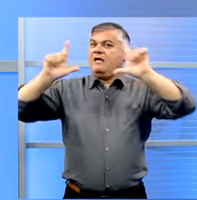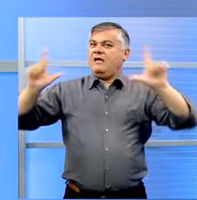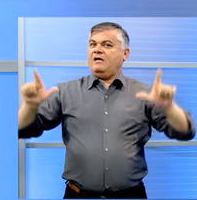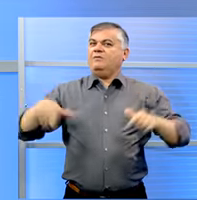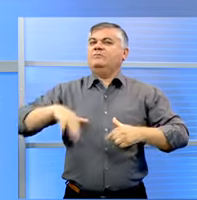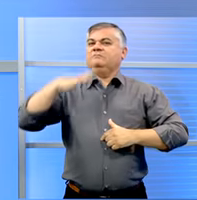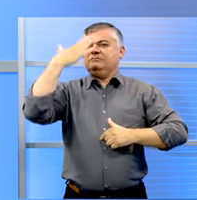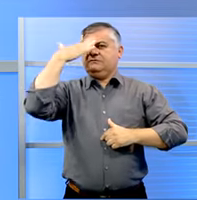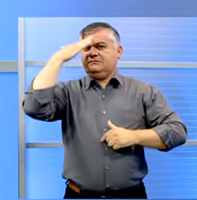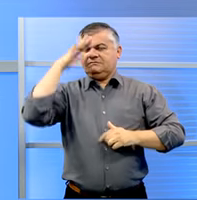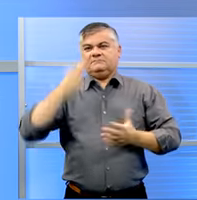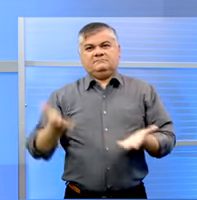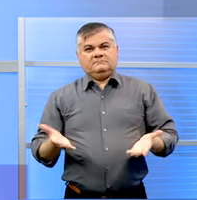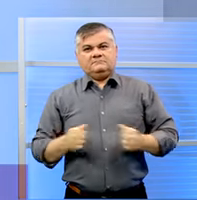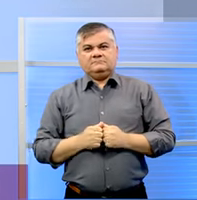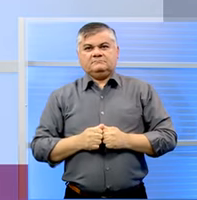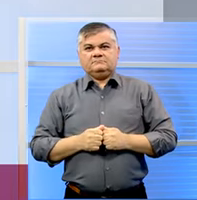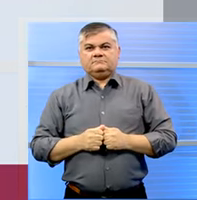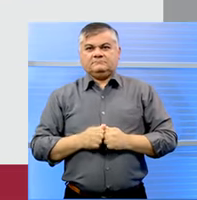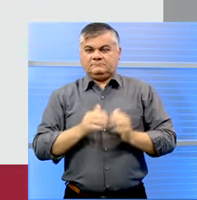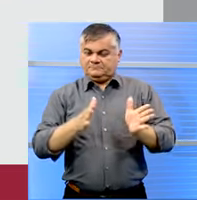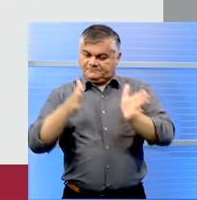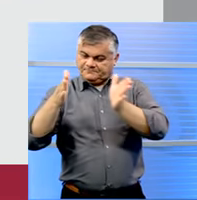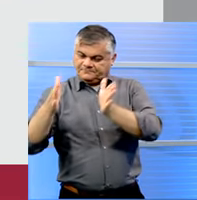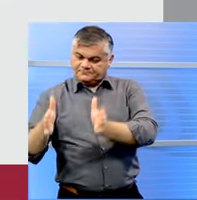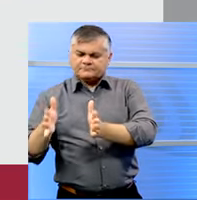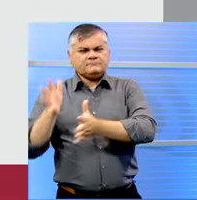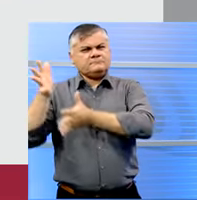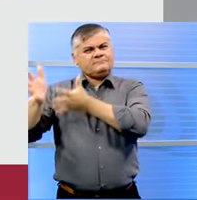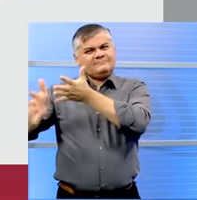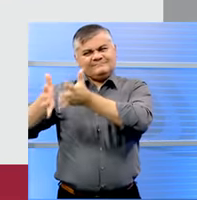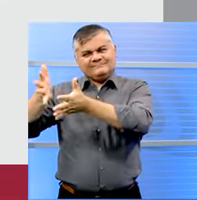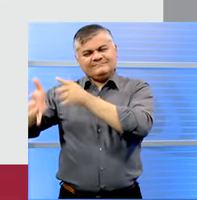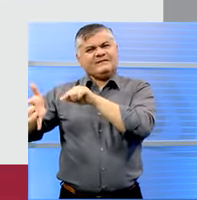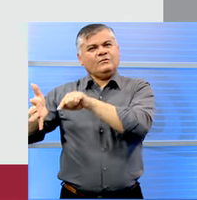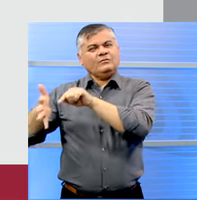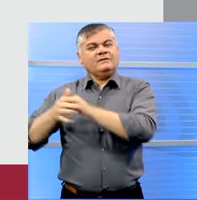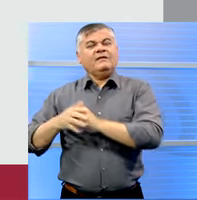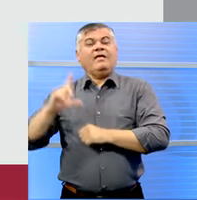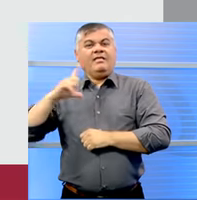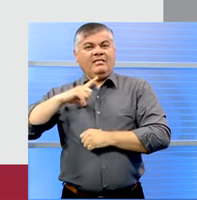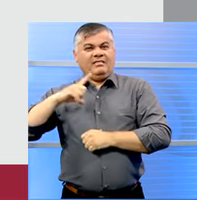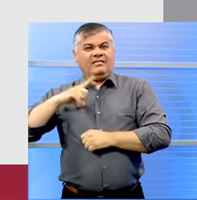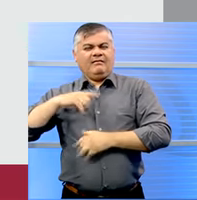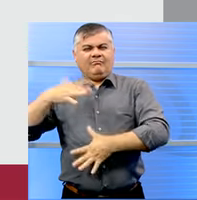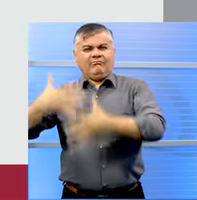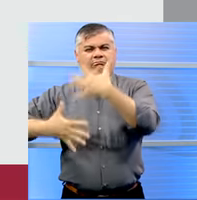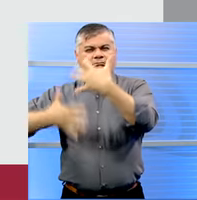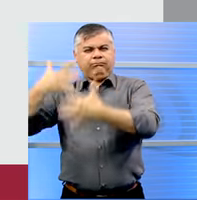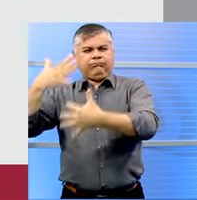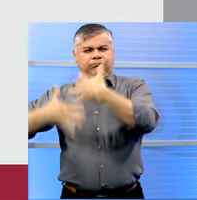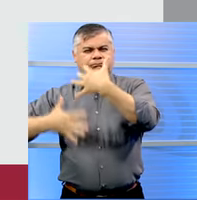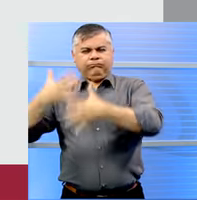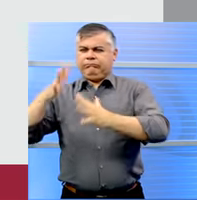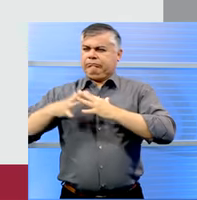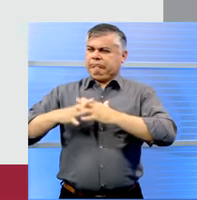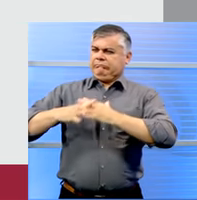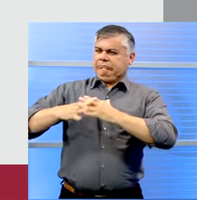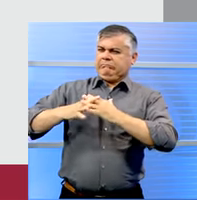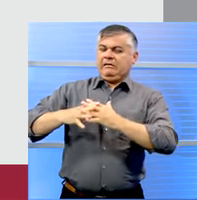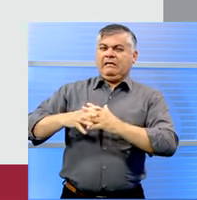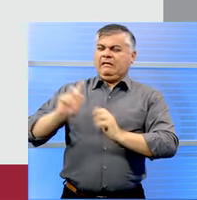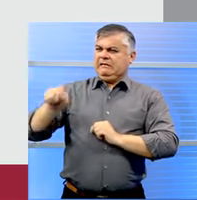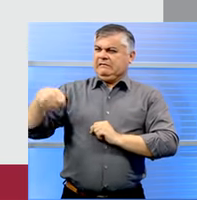bendita. Na língua de sinais, existem os chamados distraidores quirêmicos, que é quando eu uso